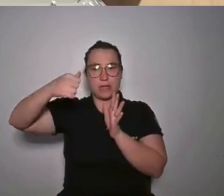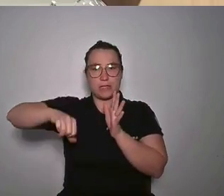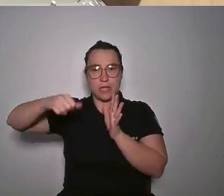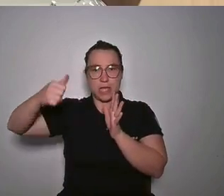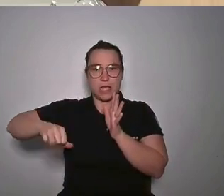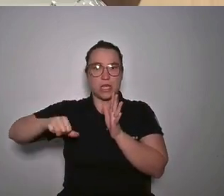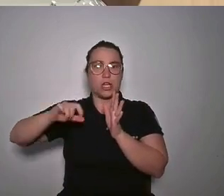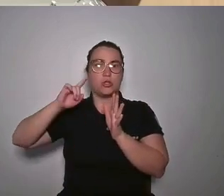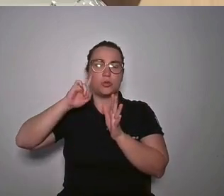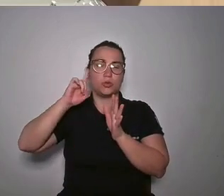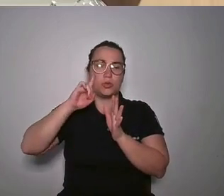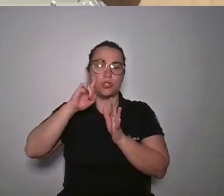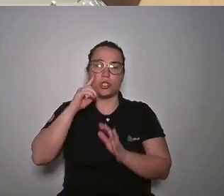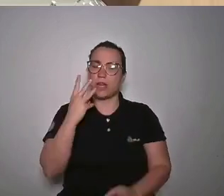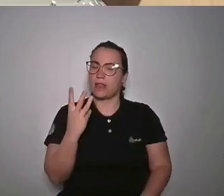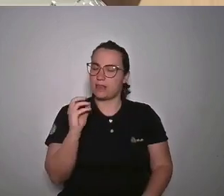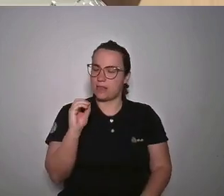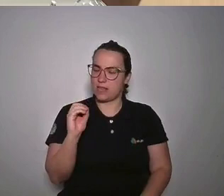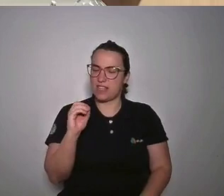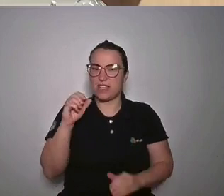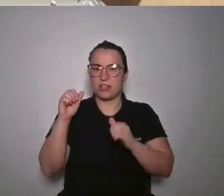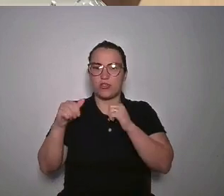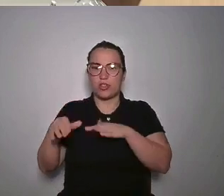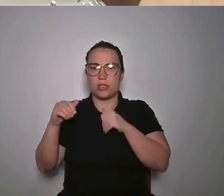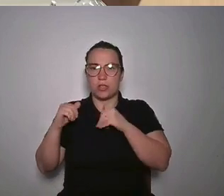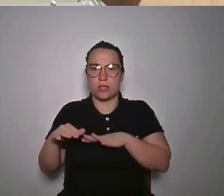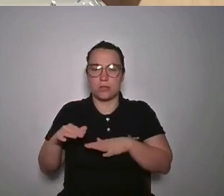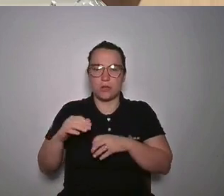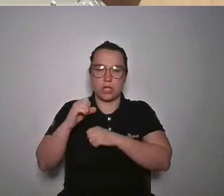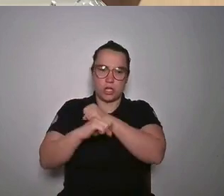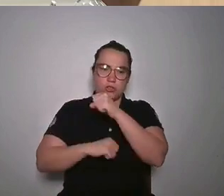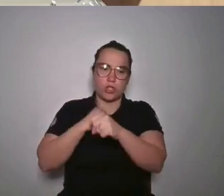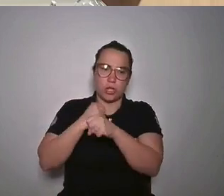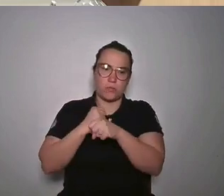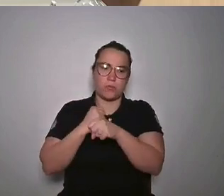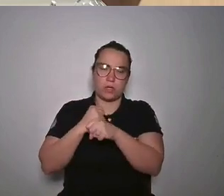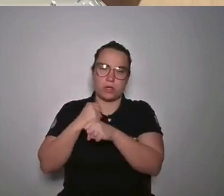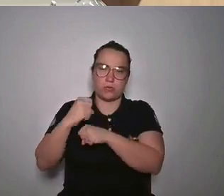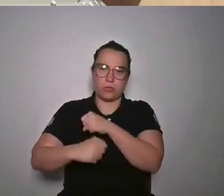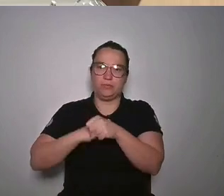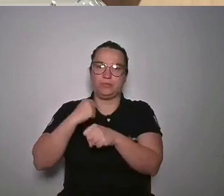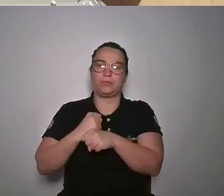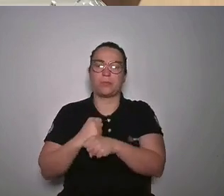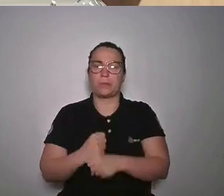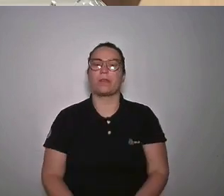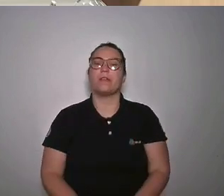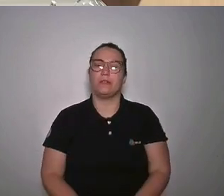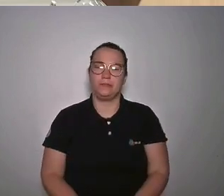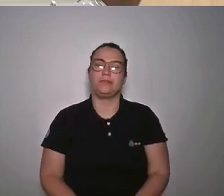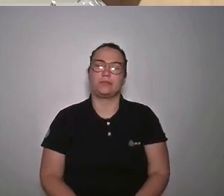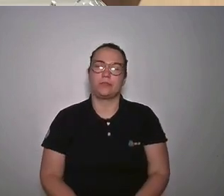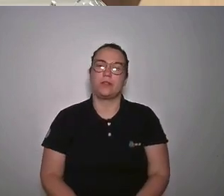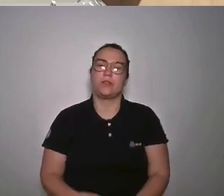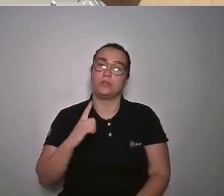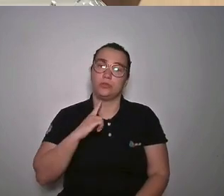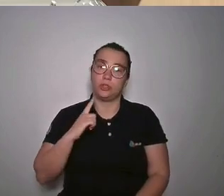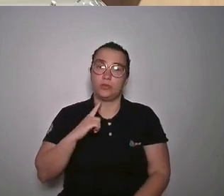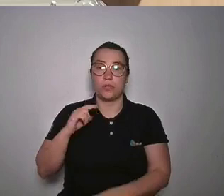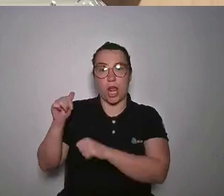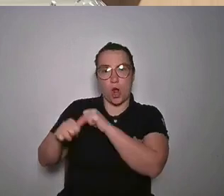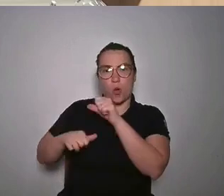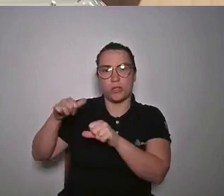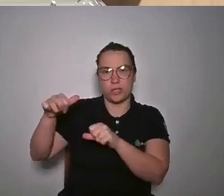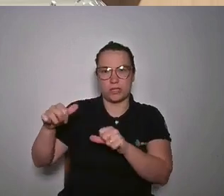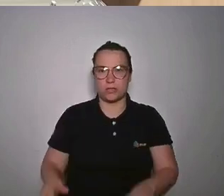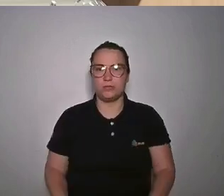todo dia 30 de setembro de cada ano, quando houver alterações.